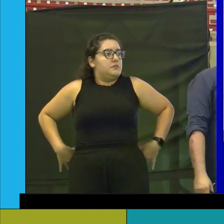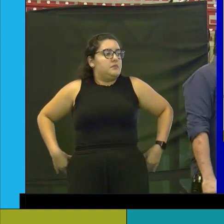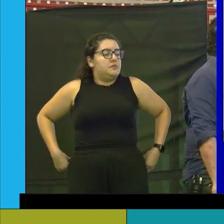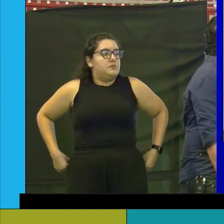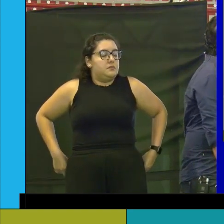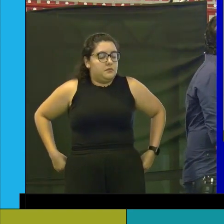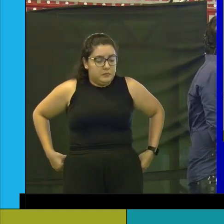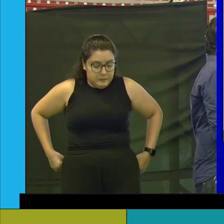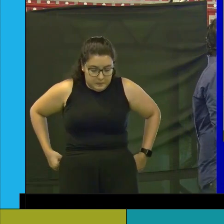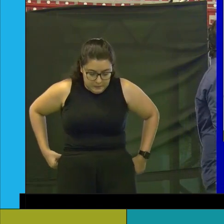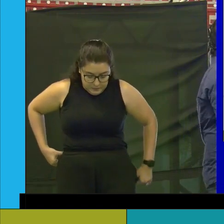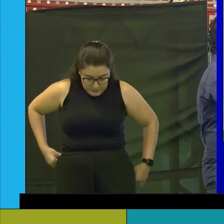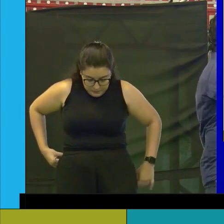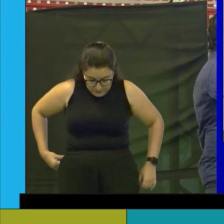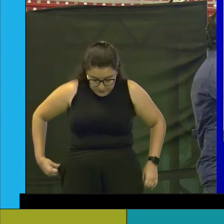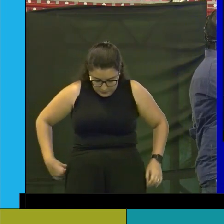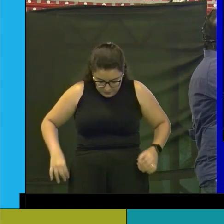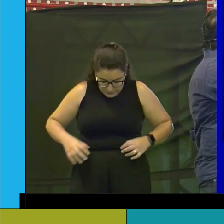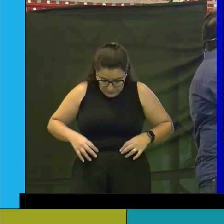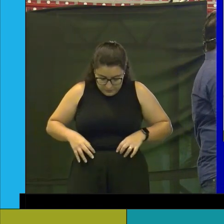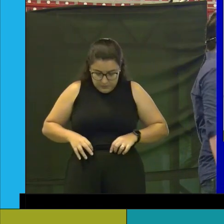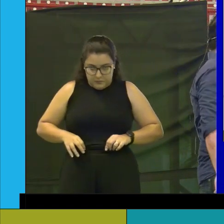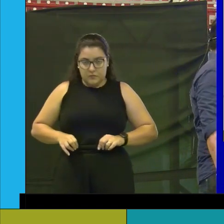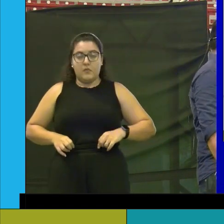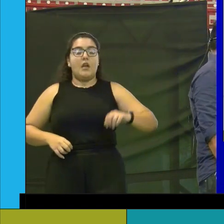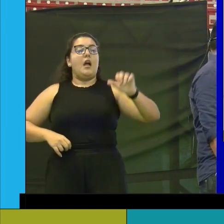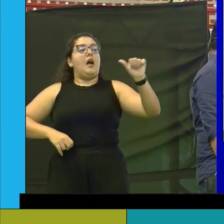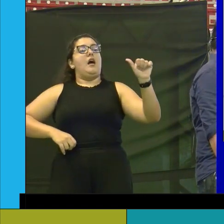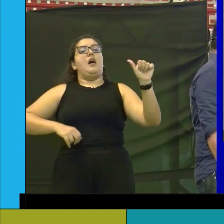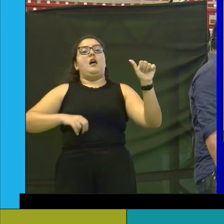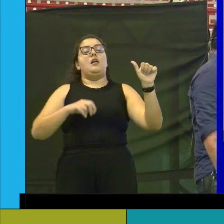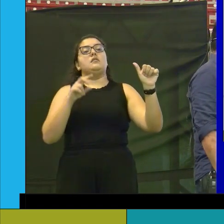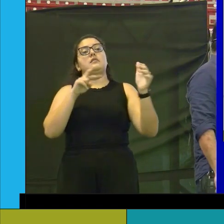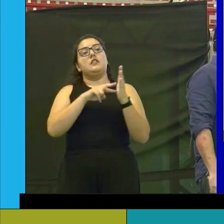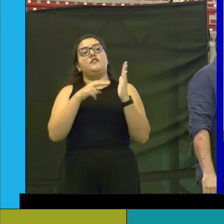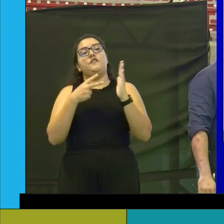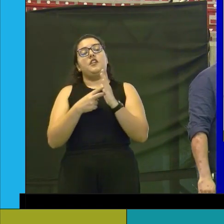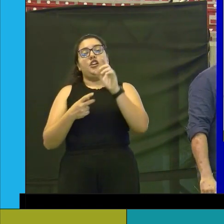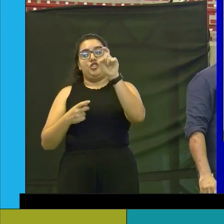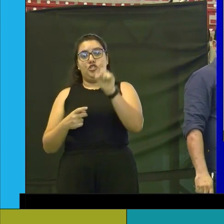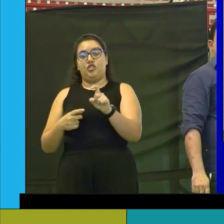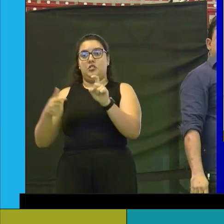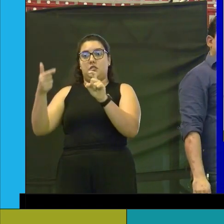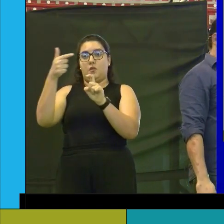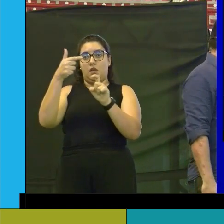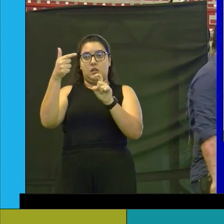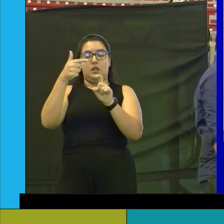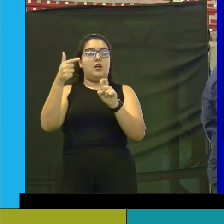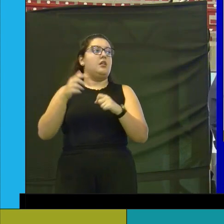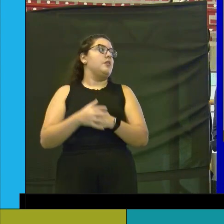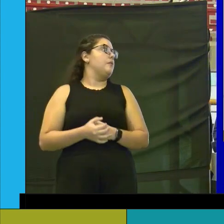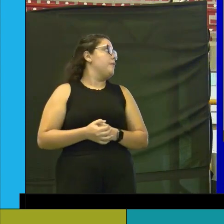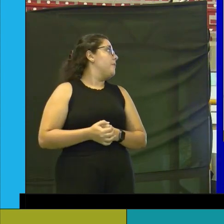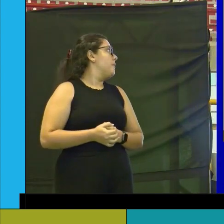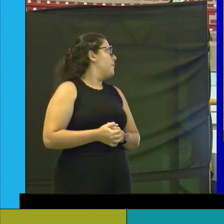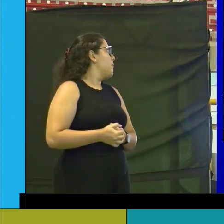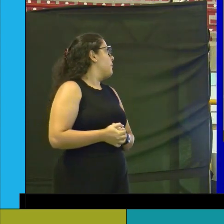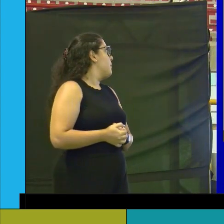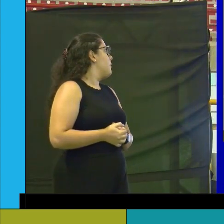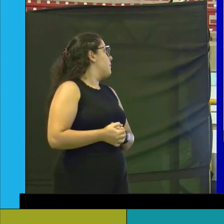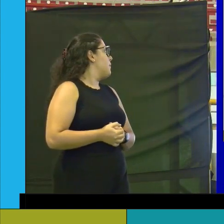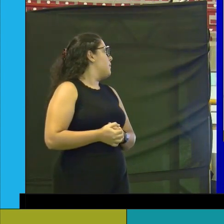O A que multiplica x ao quadrado. Qual é a função dele no gráfico? Identificar